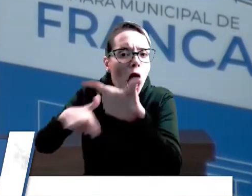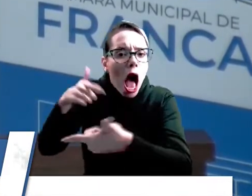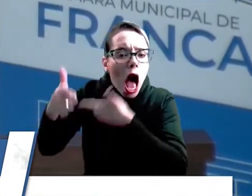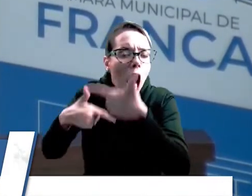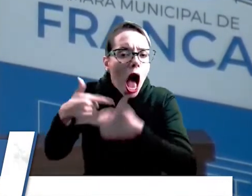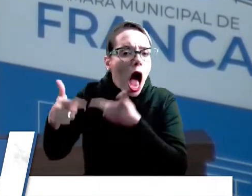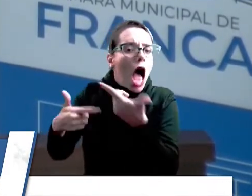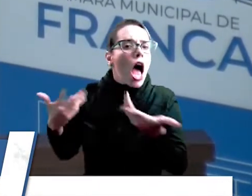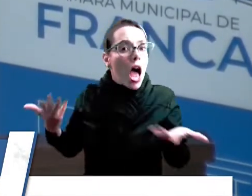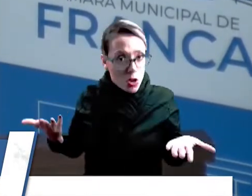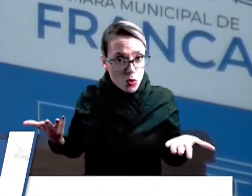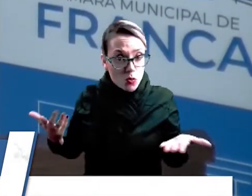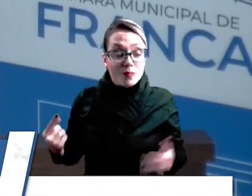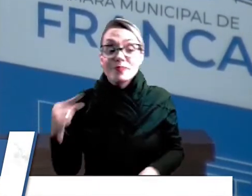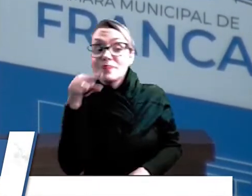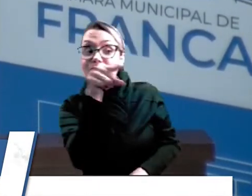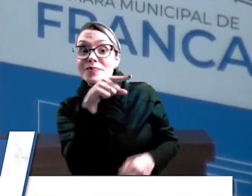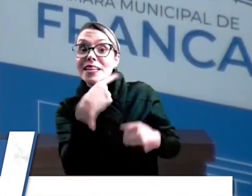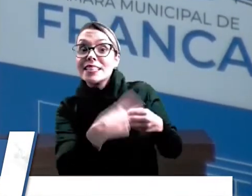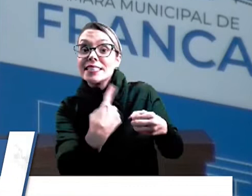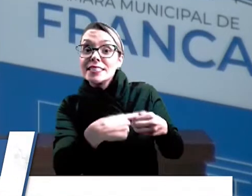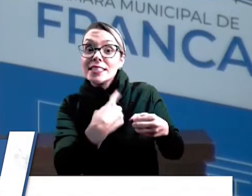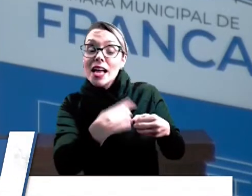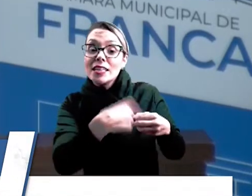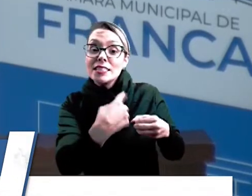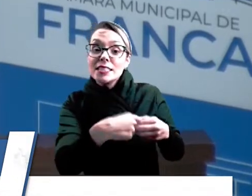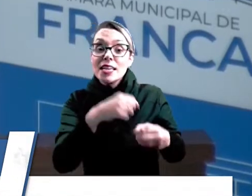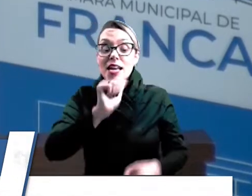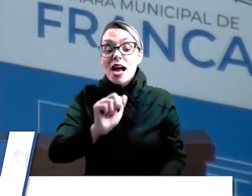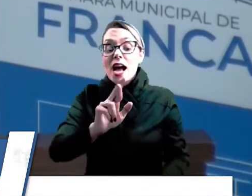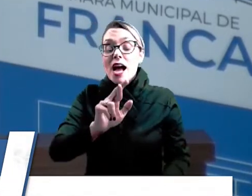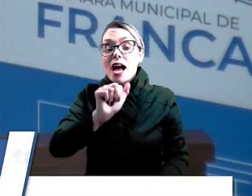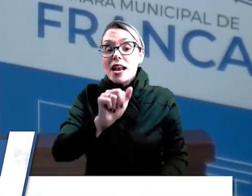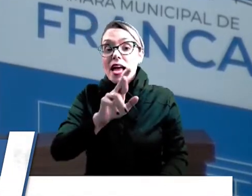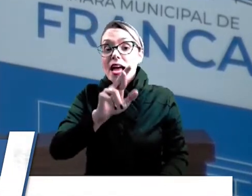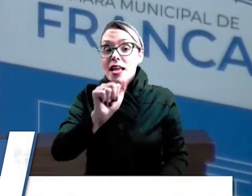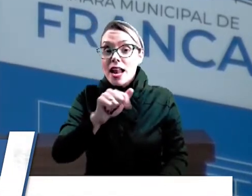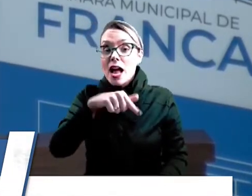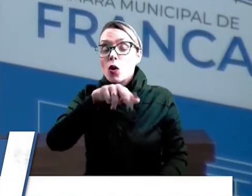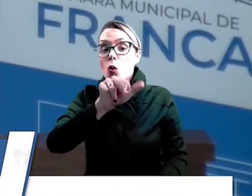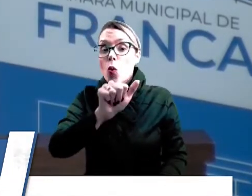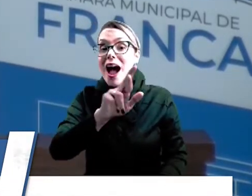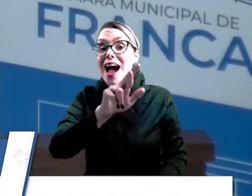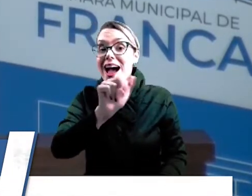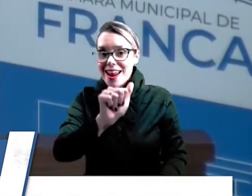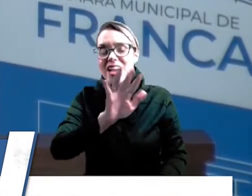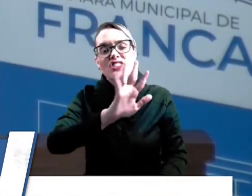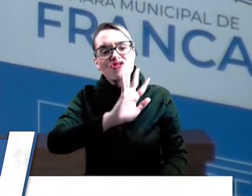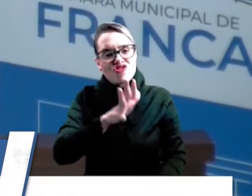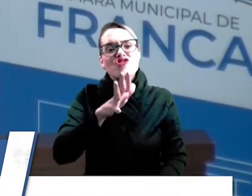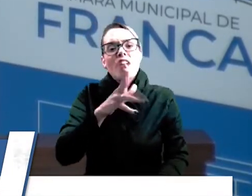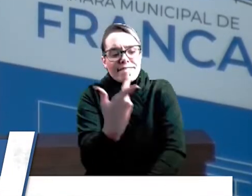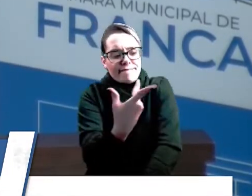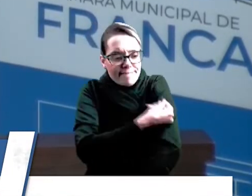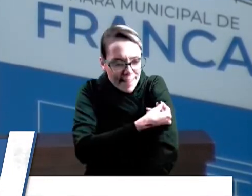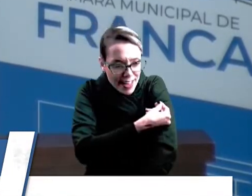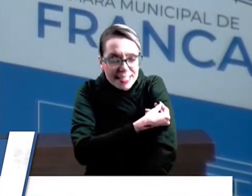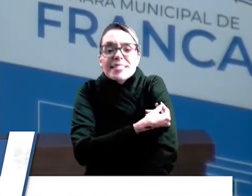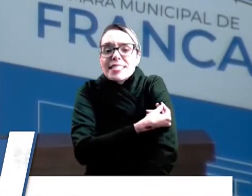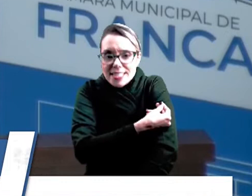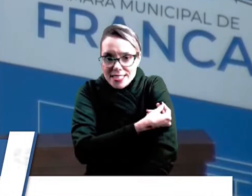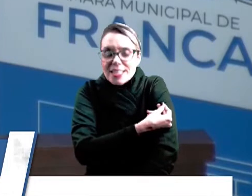está vacinando 30 mais. E aqui ainda não. Então fica de novo a reclamação. Nós